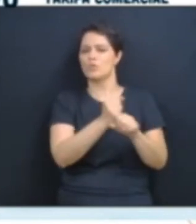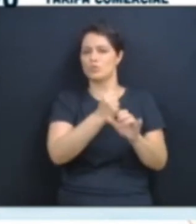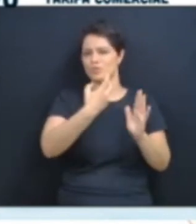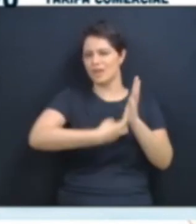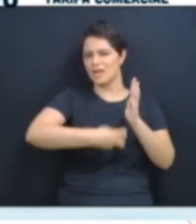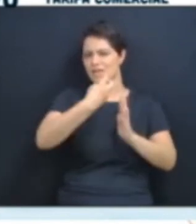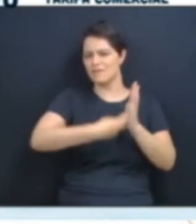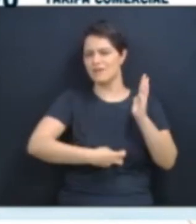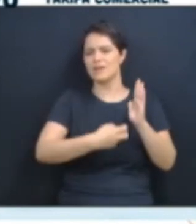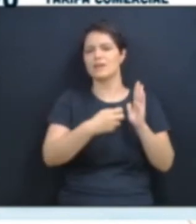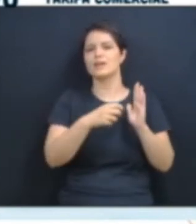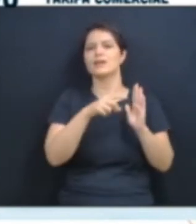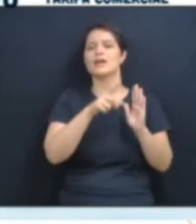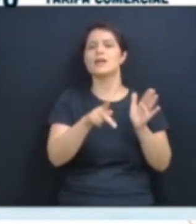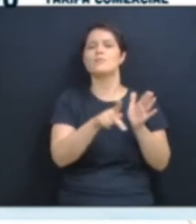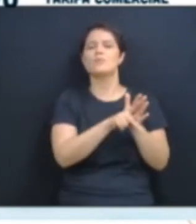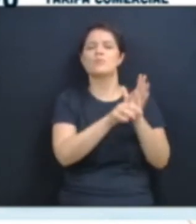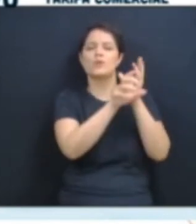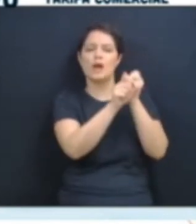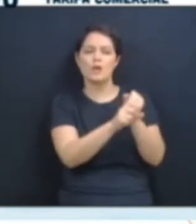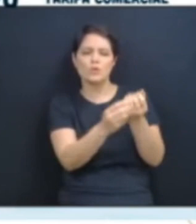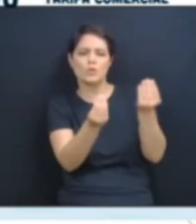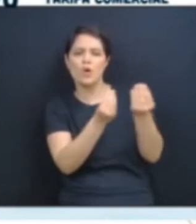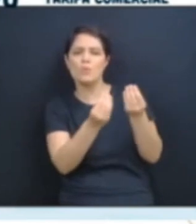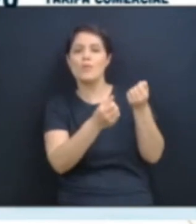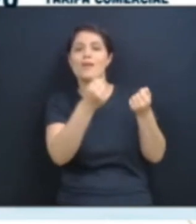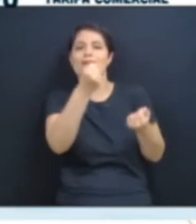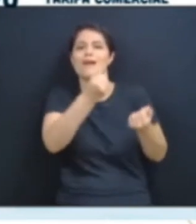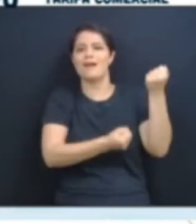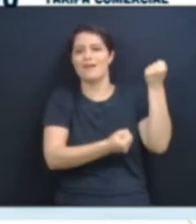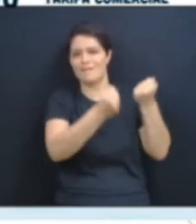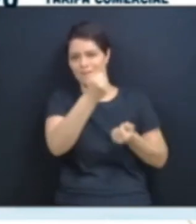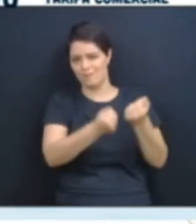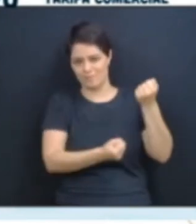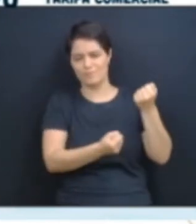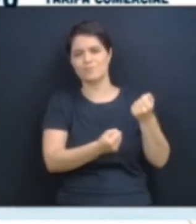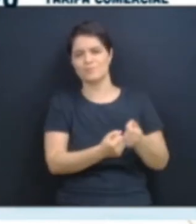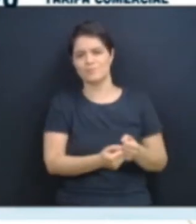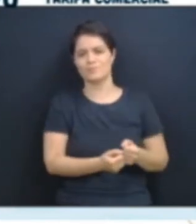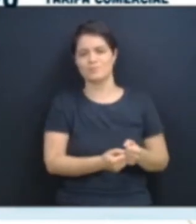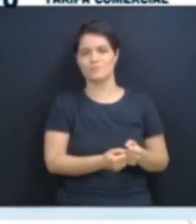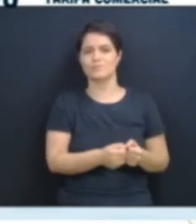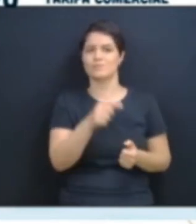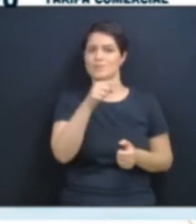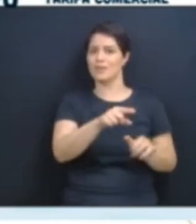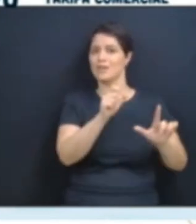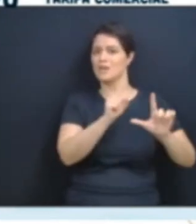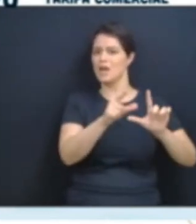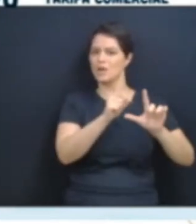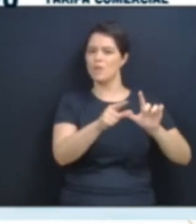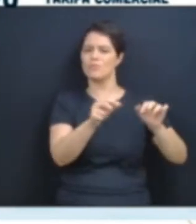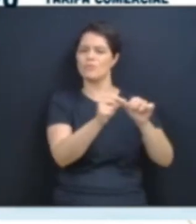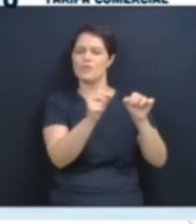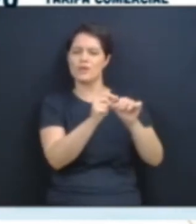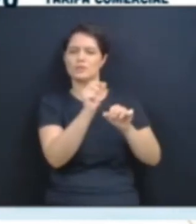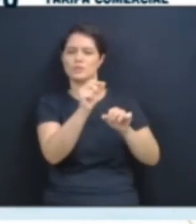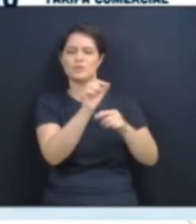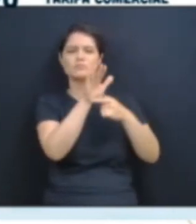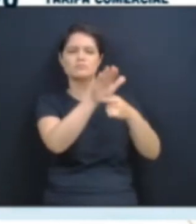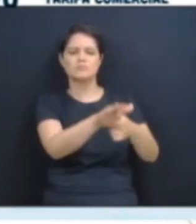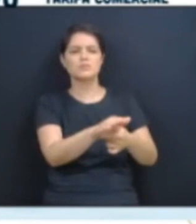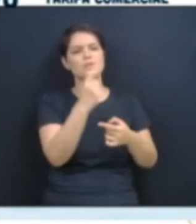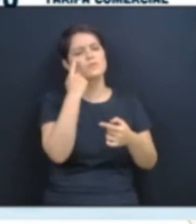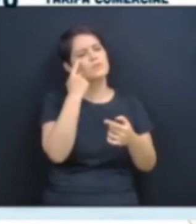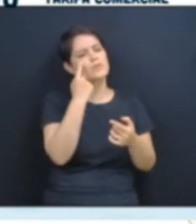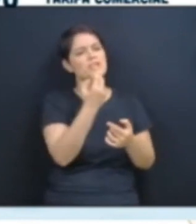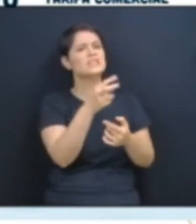13,40, era de um veículo de passeio. A empresa coloca, a RPC no caso, faz uma simulação, com 20%